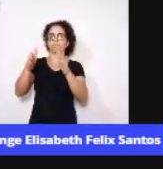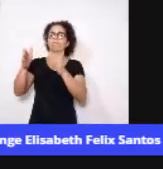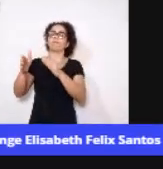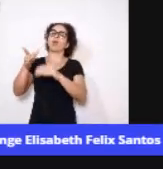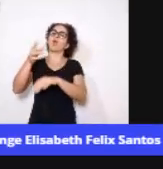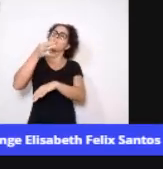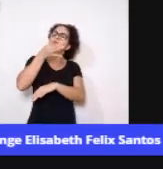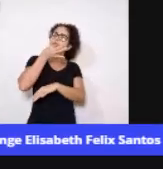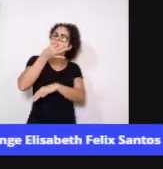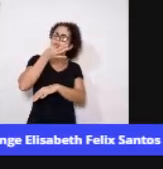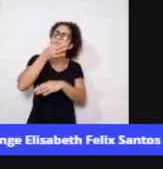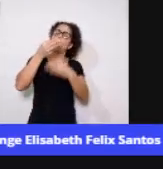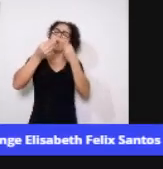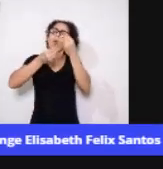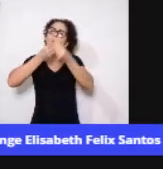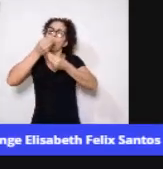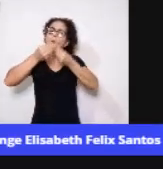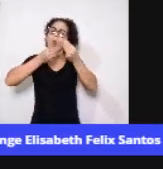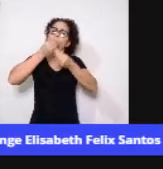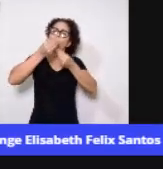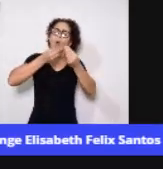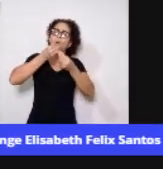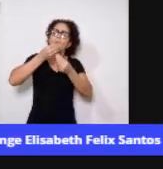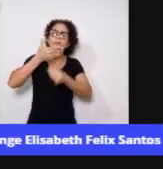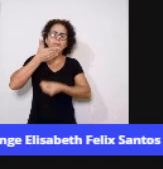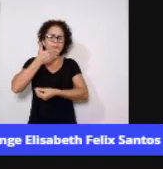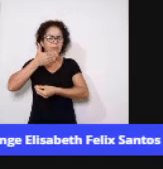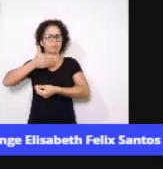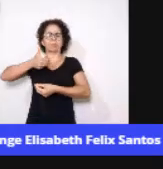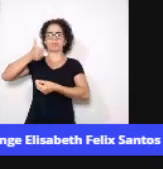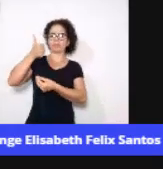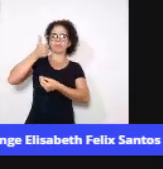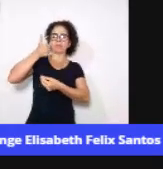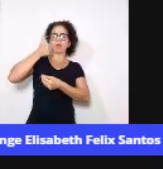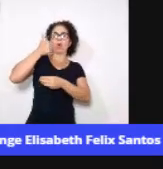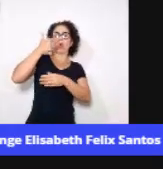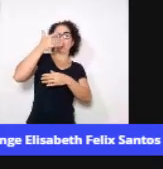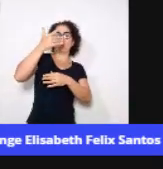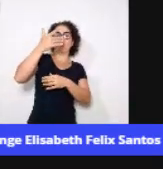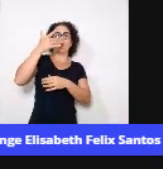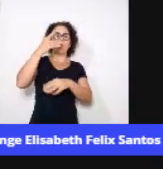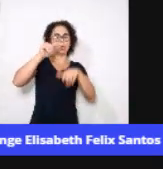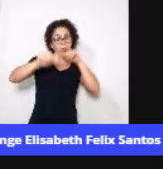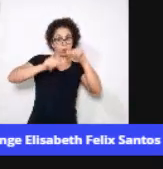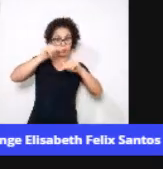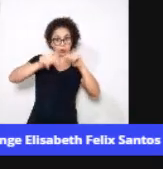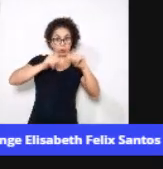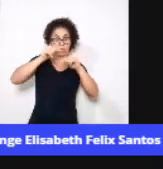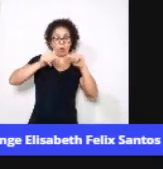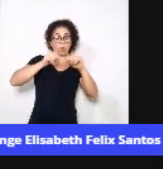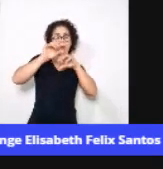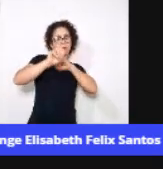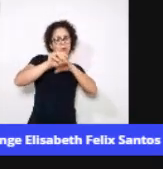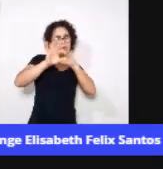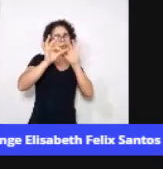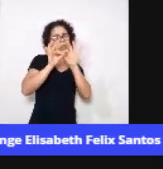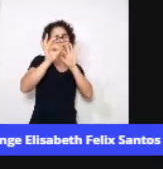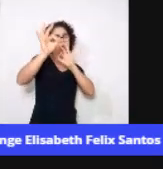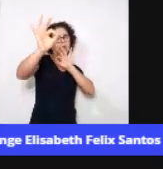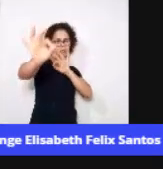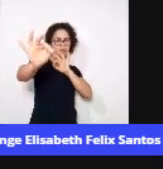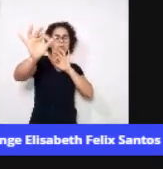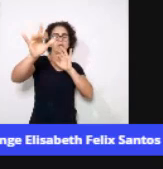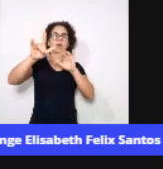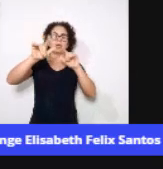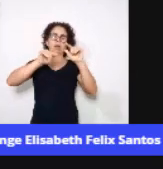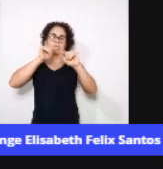como aperfeiçoar o trabalho remoto utilizando das tecnologias digitais.